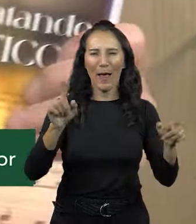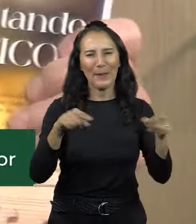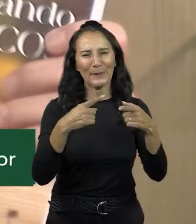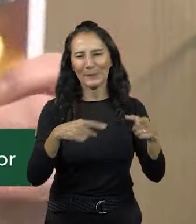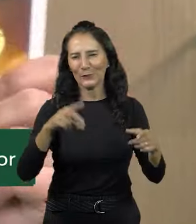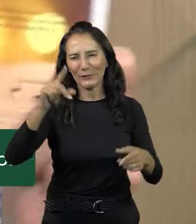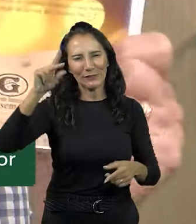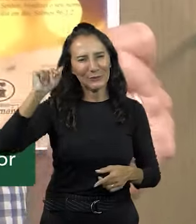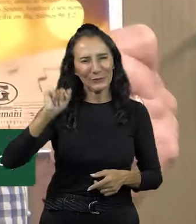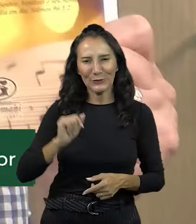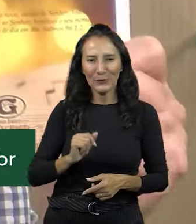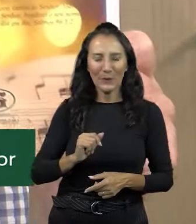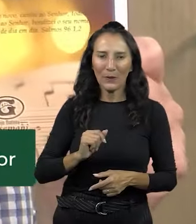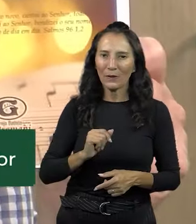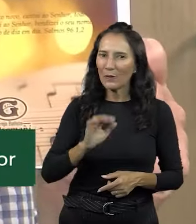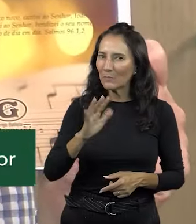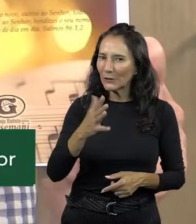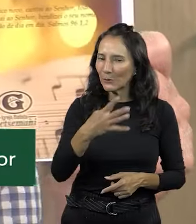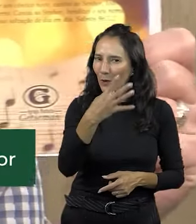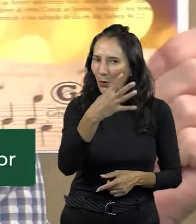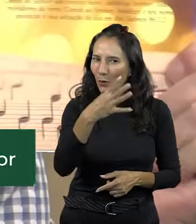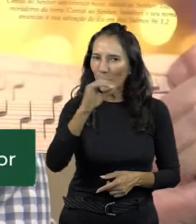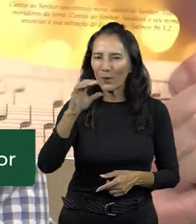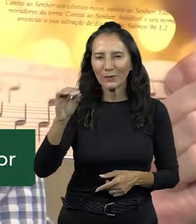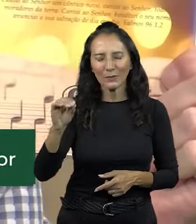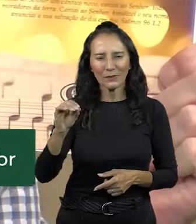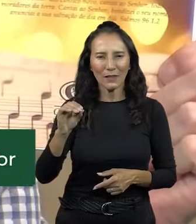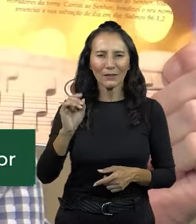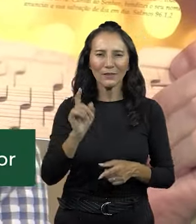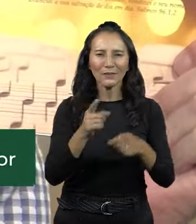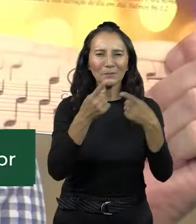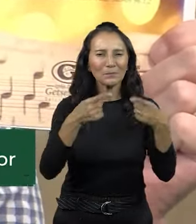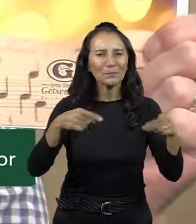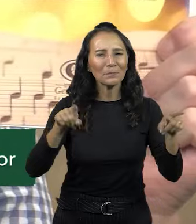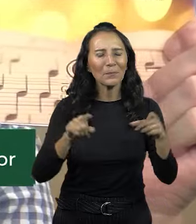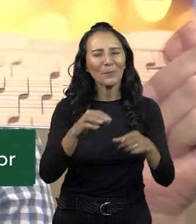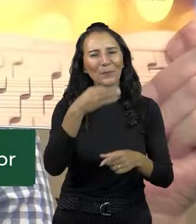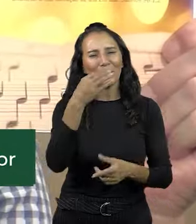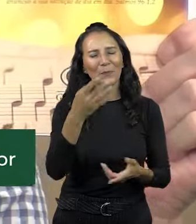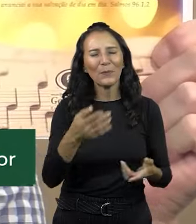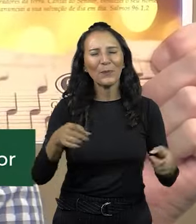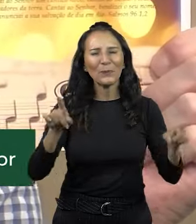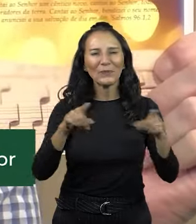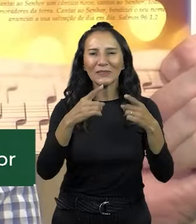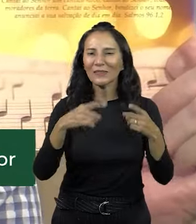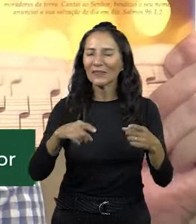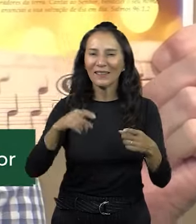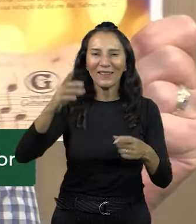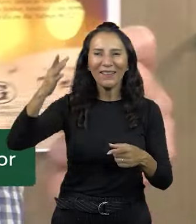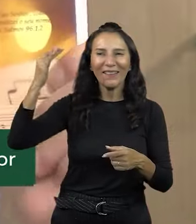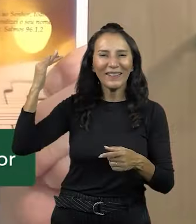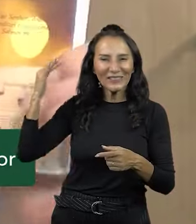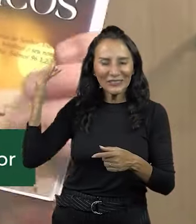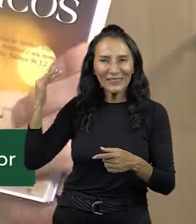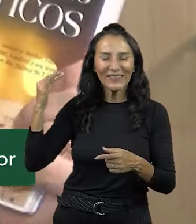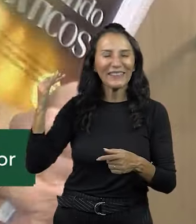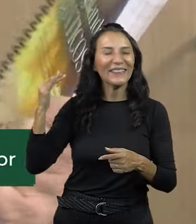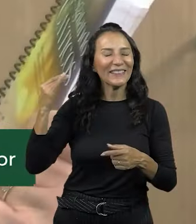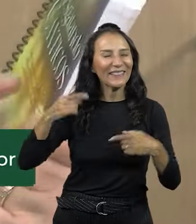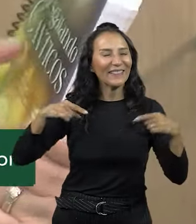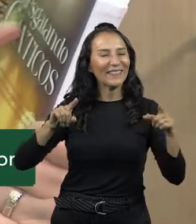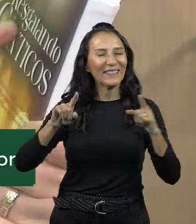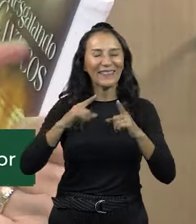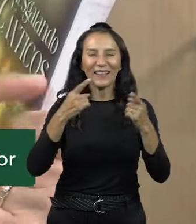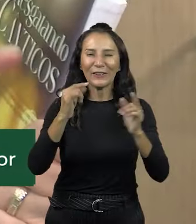quase 400 cânticos na história da igreja que estão esquecidos então é uma